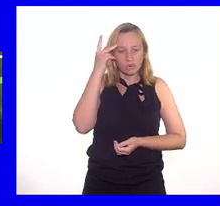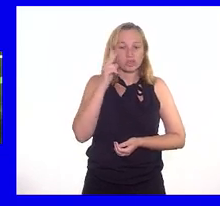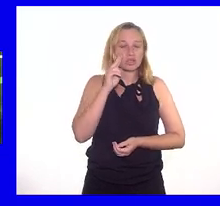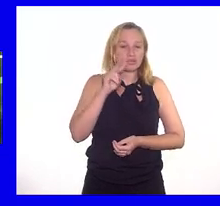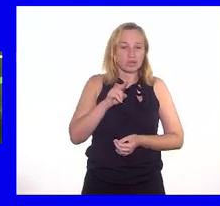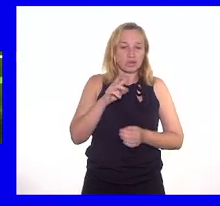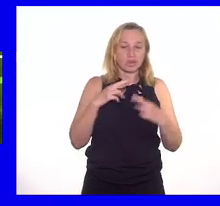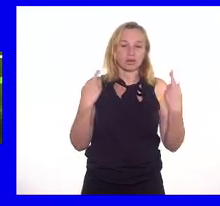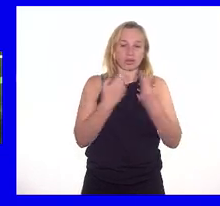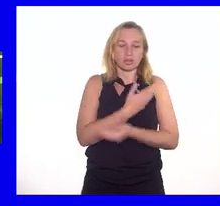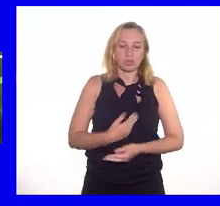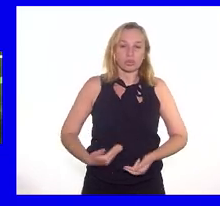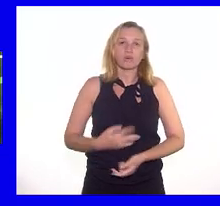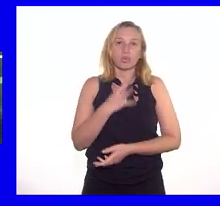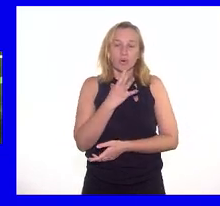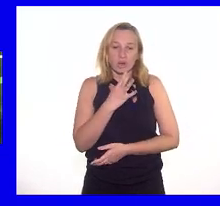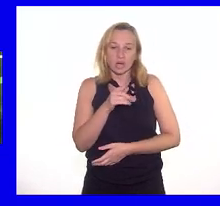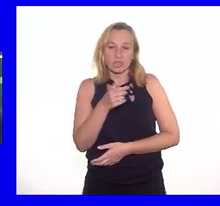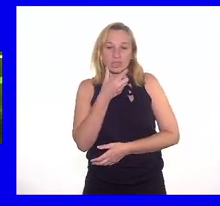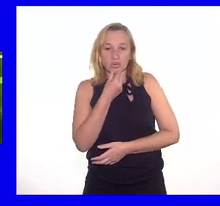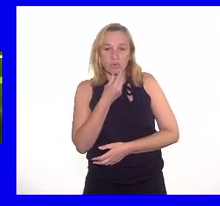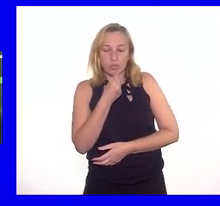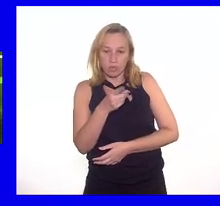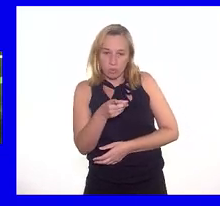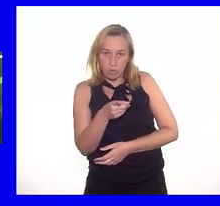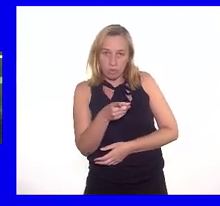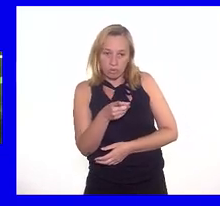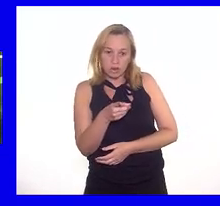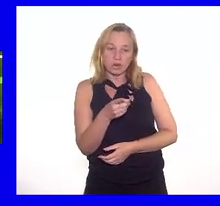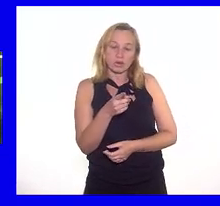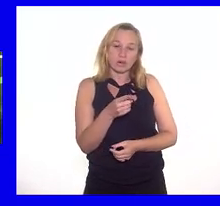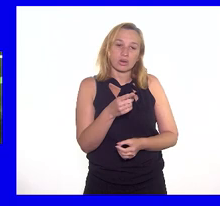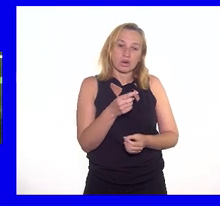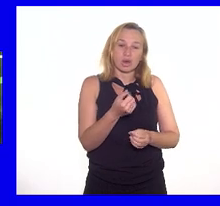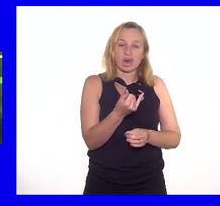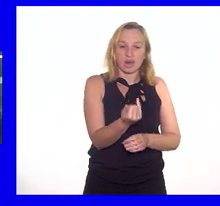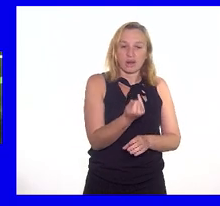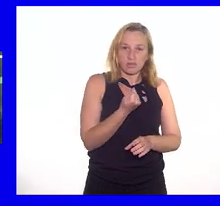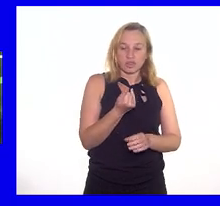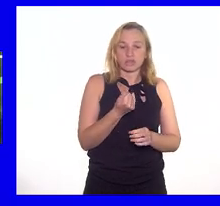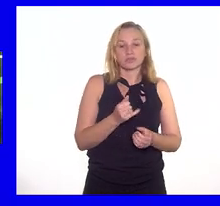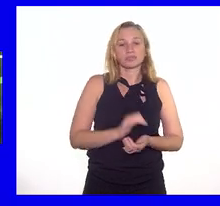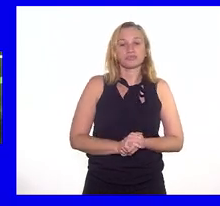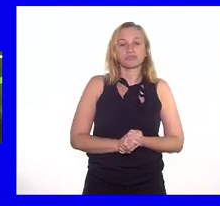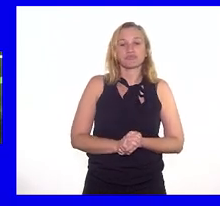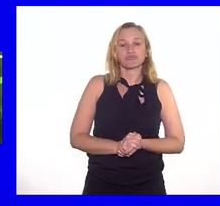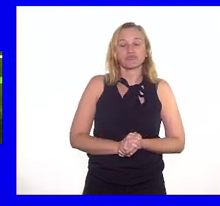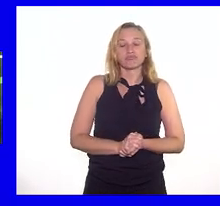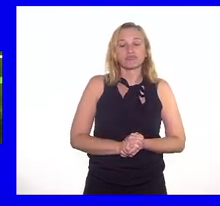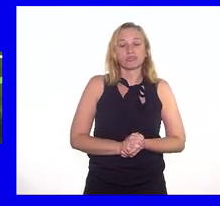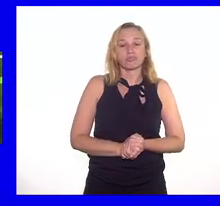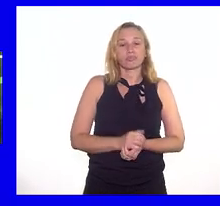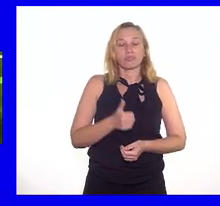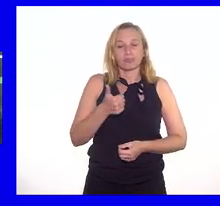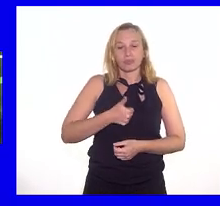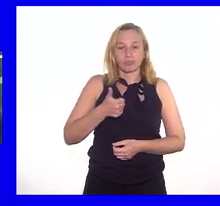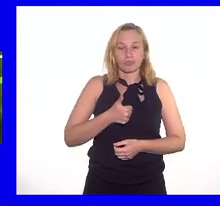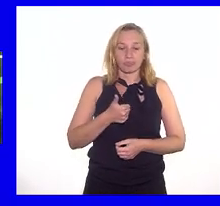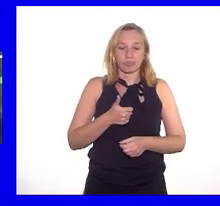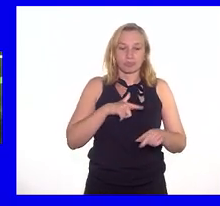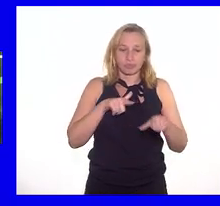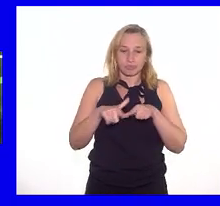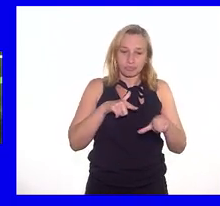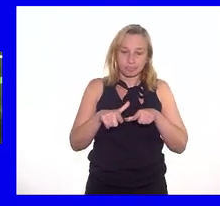assistindo essa audiência pública e o conhece, eu gostaria muito de encontrá-lo mais uma vez. E meu primeiro mandato, deputado Bruno Dauaire,